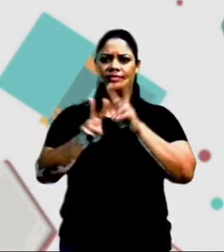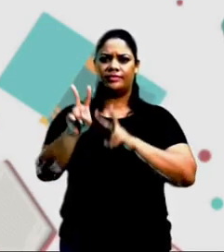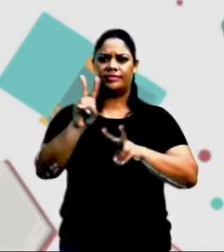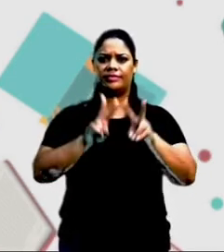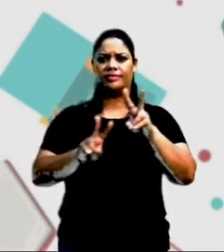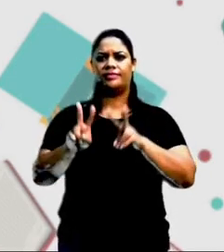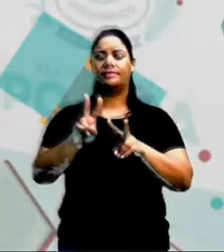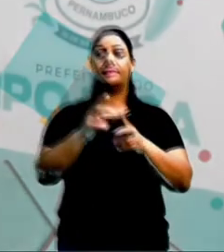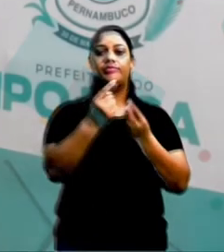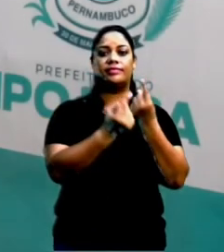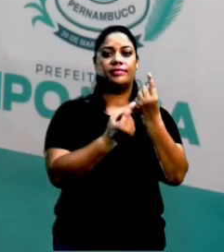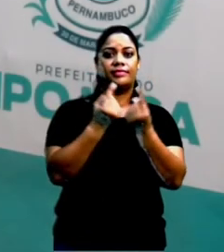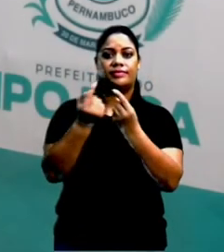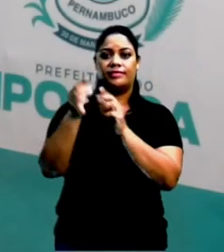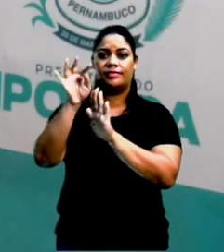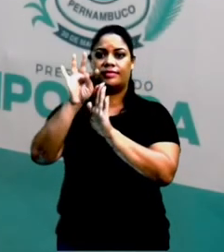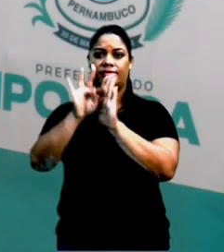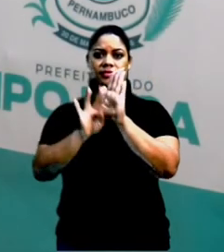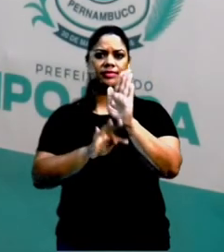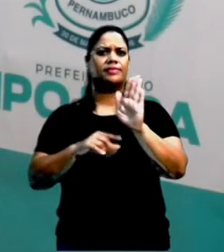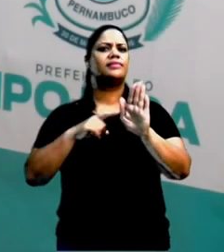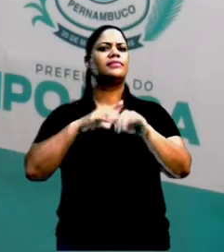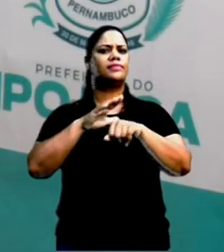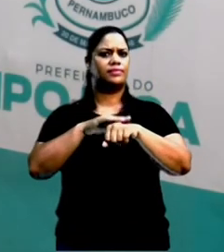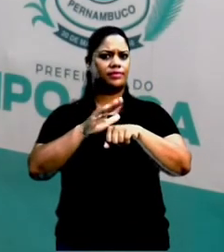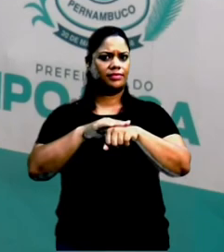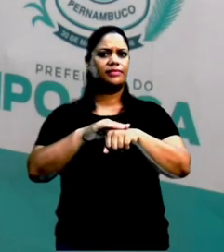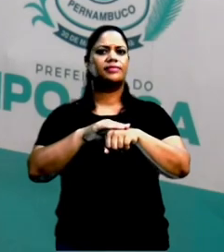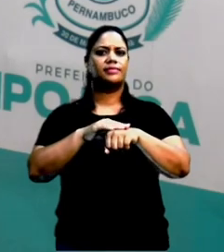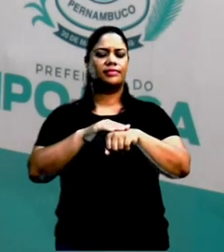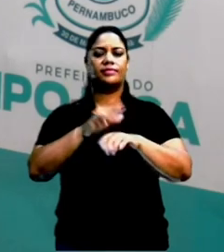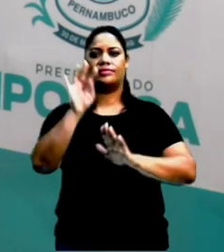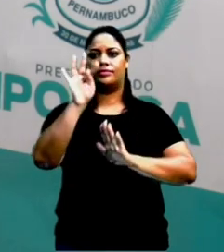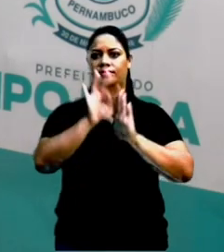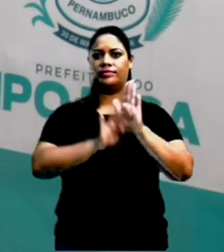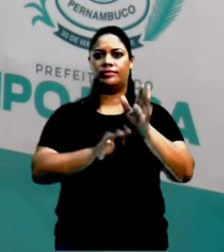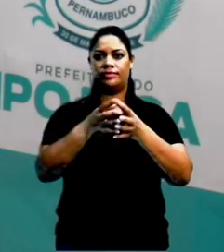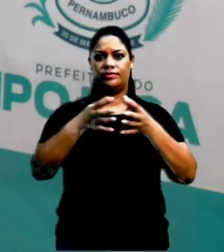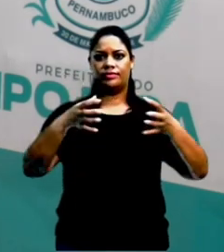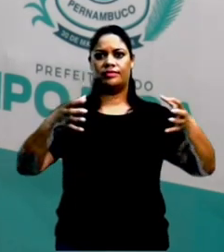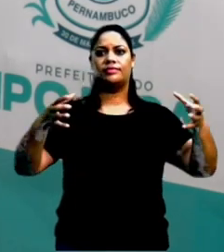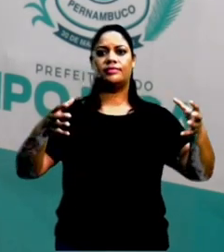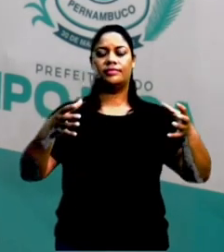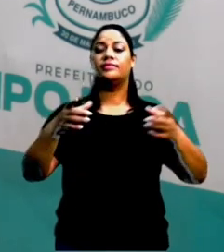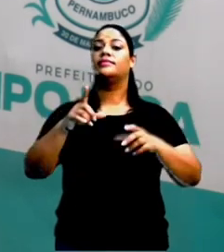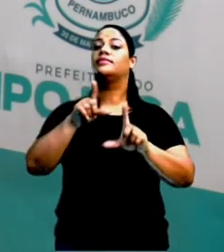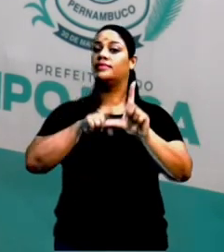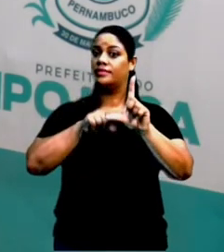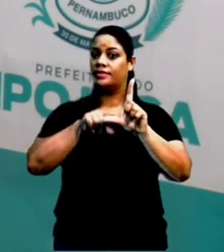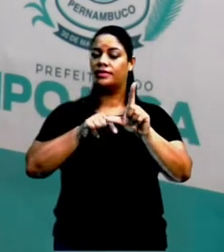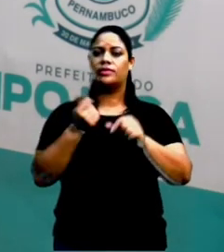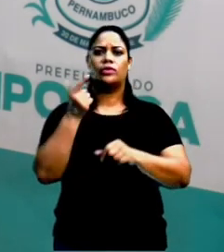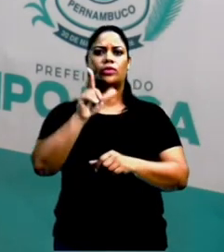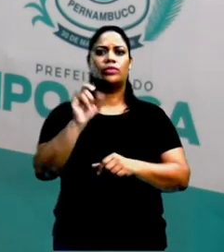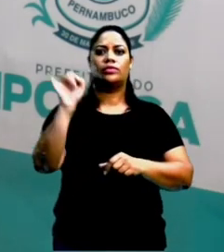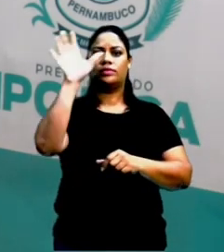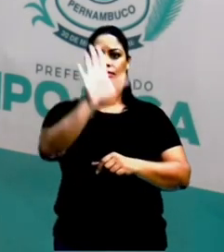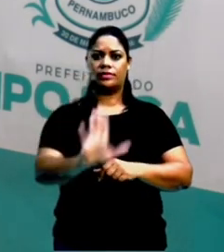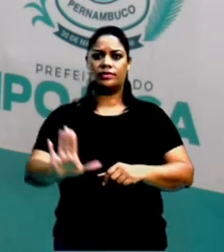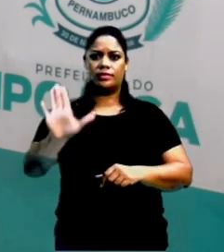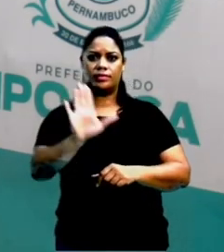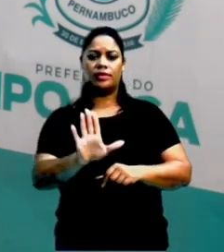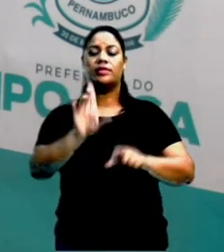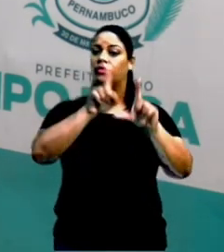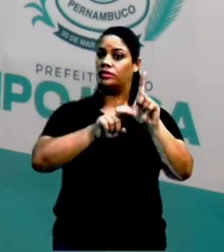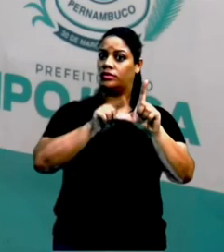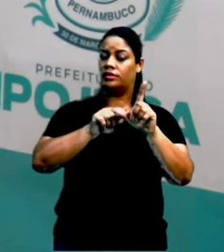observar, cada texto tem uma função. Tem os que é muito extensivo de letras, outro traz imagens e letras. Mas o